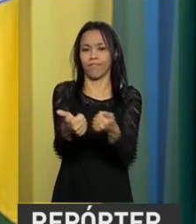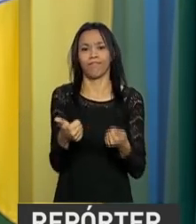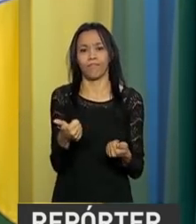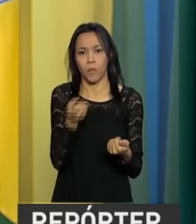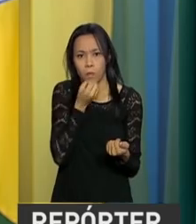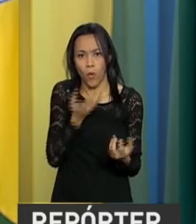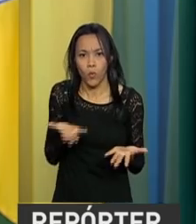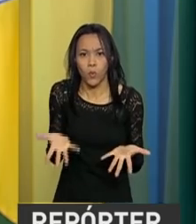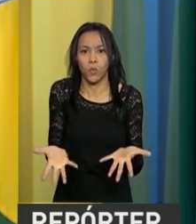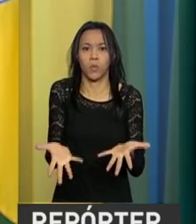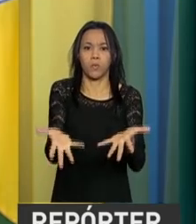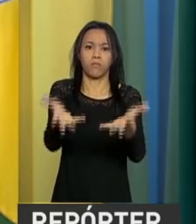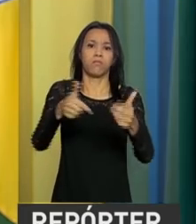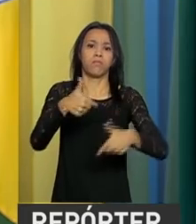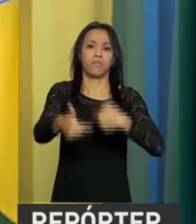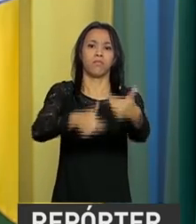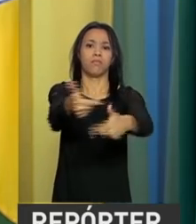eficiente.